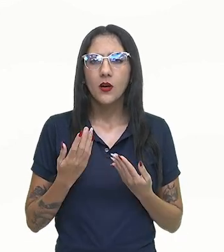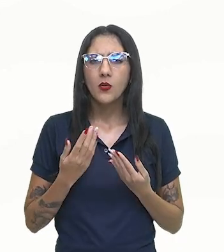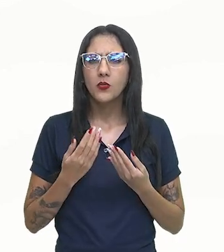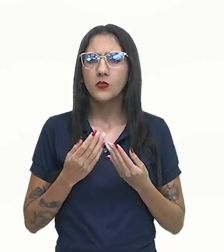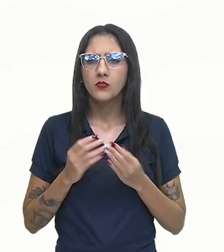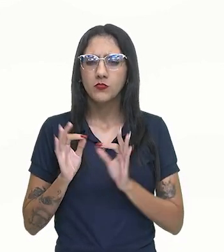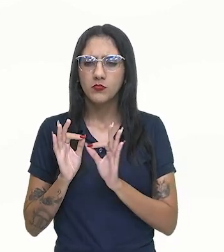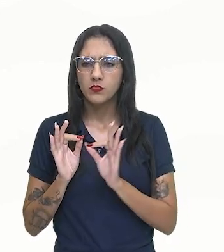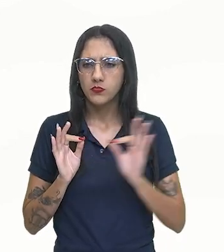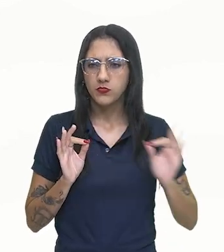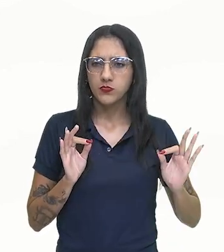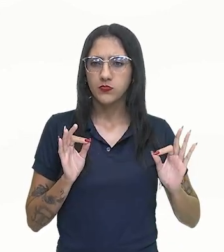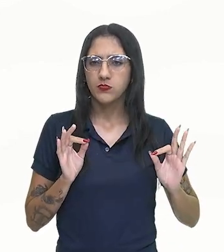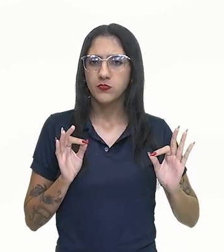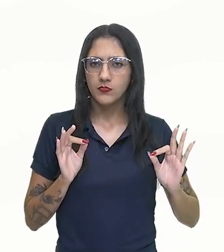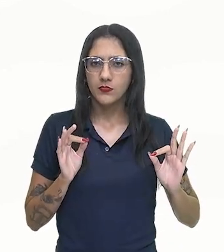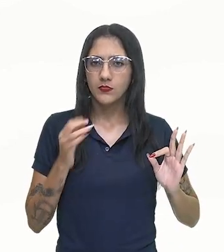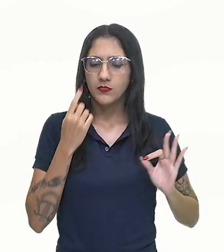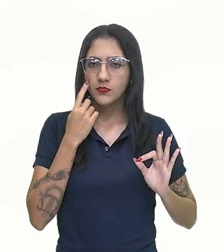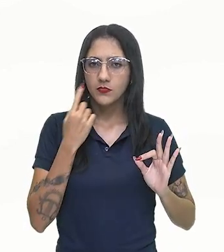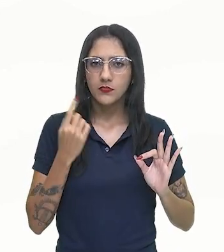ocorre para a direita, né?